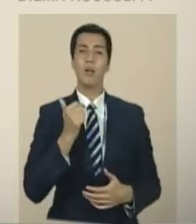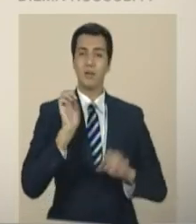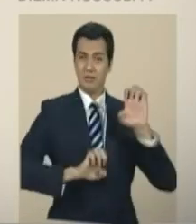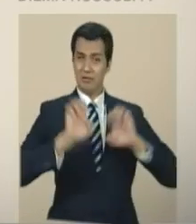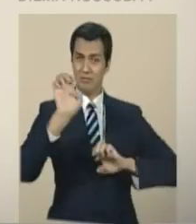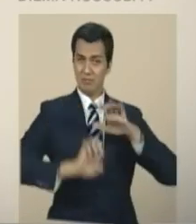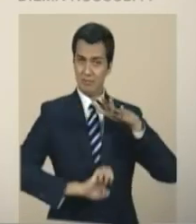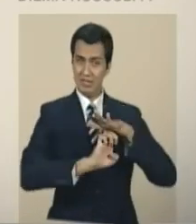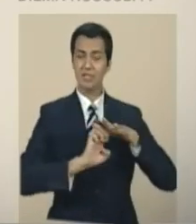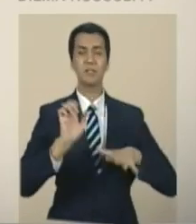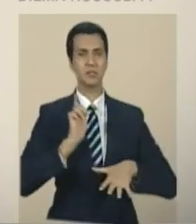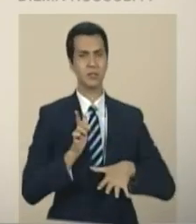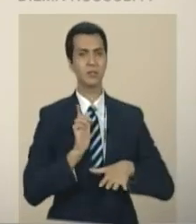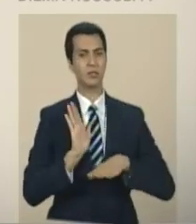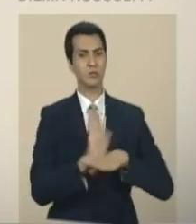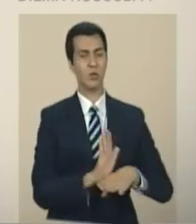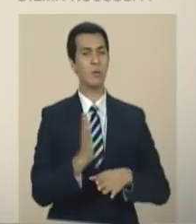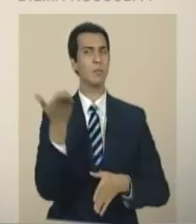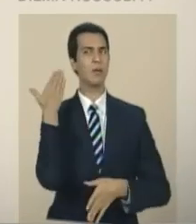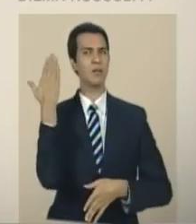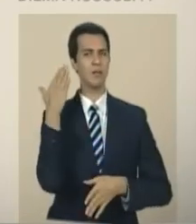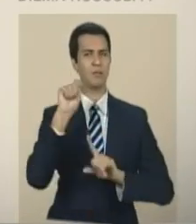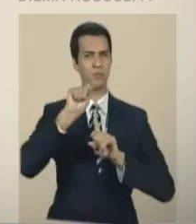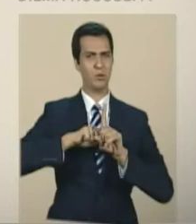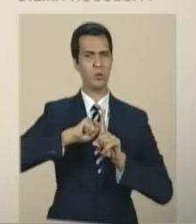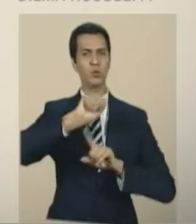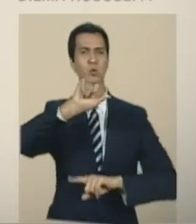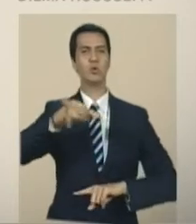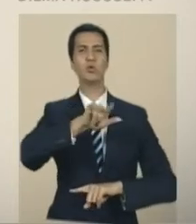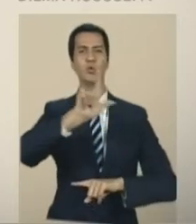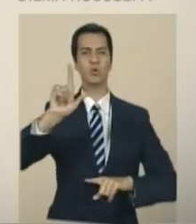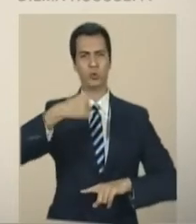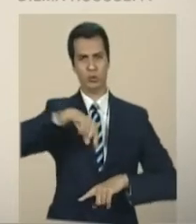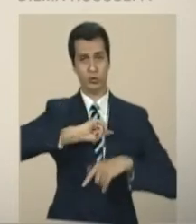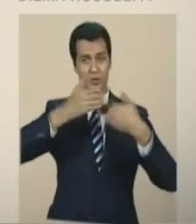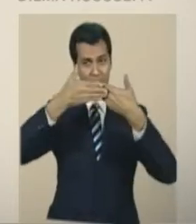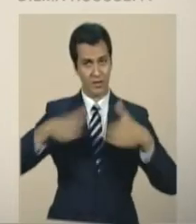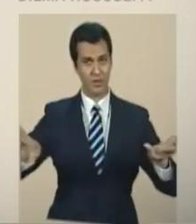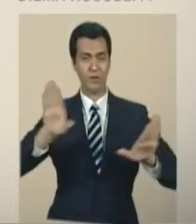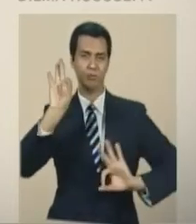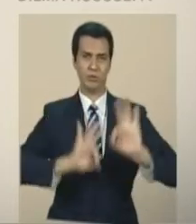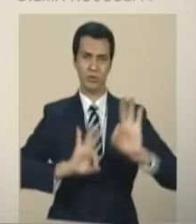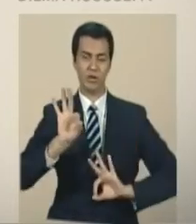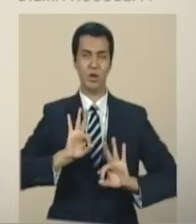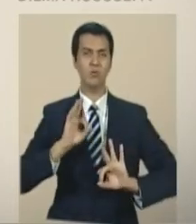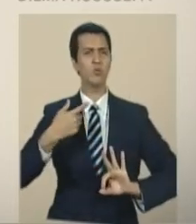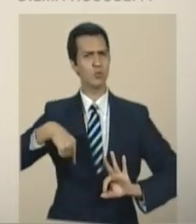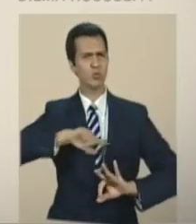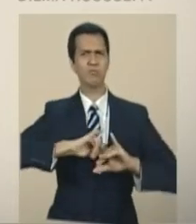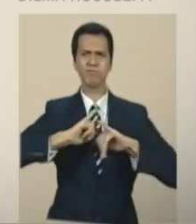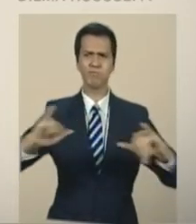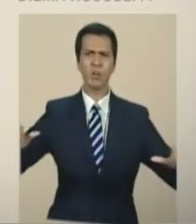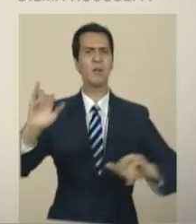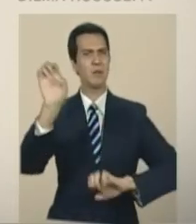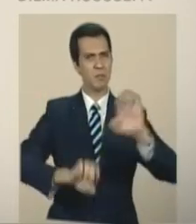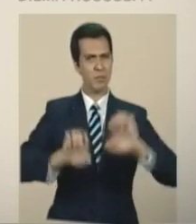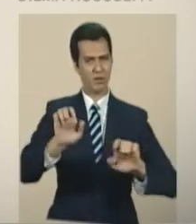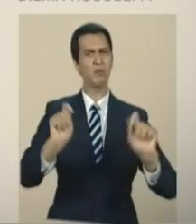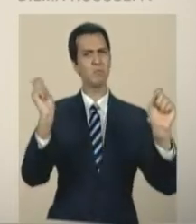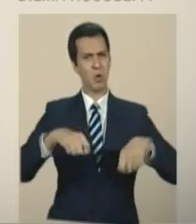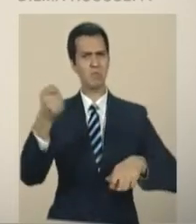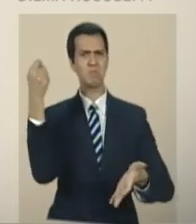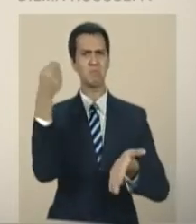no final de Julho propusemos as coisas o desafio de cobrir os cursos de 25 mil bolsas